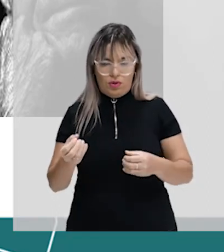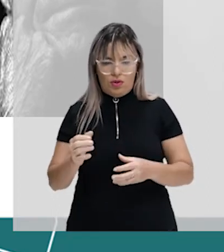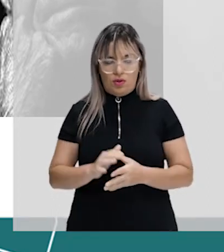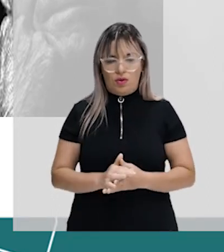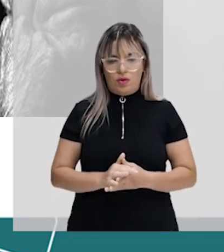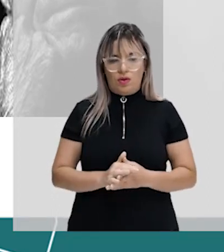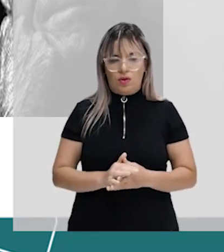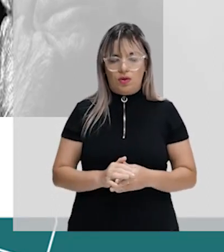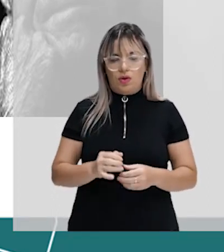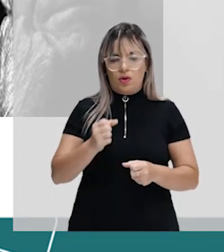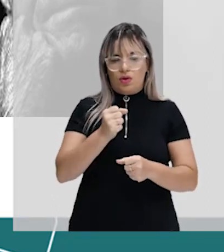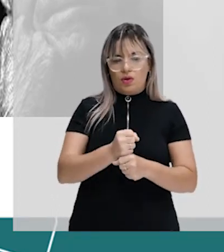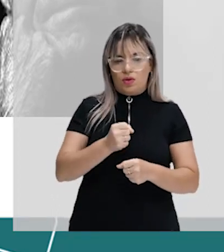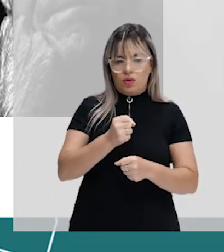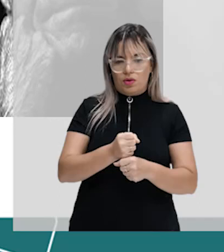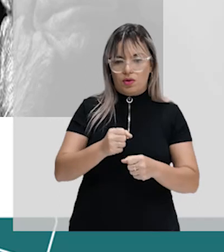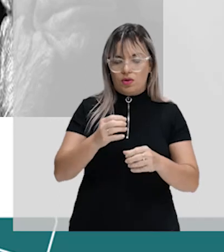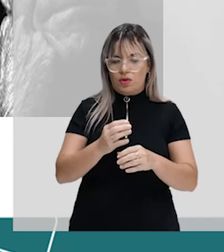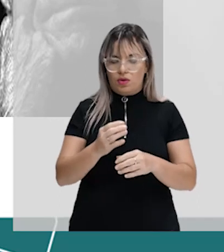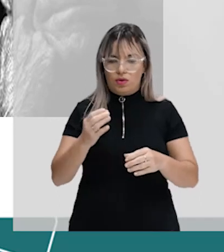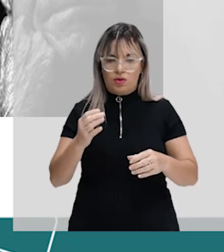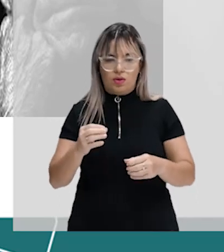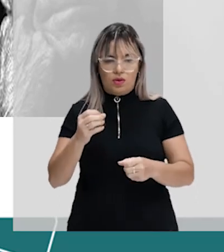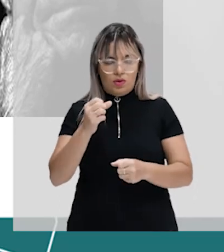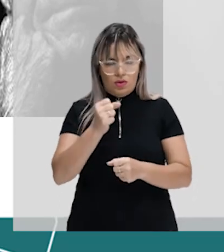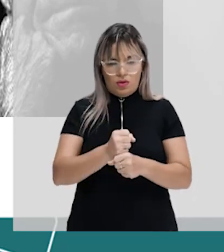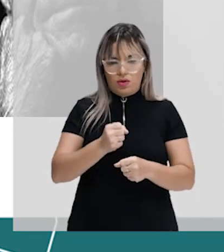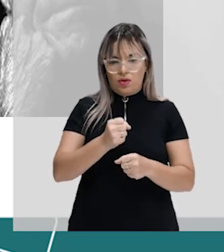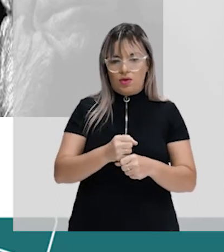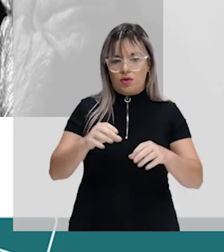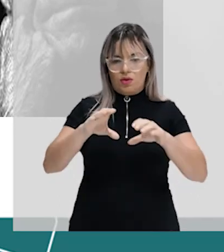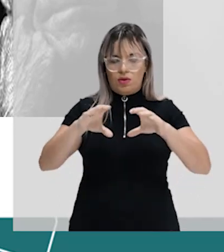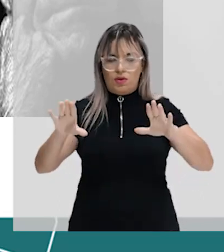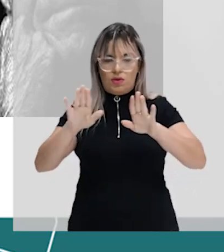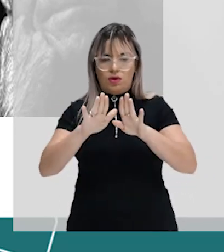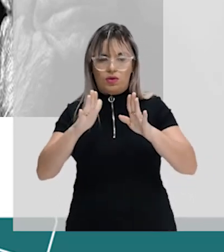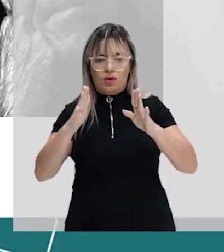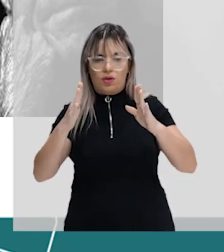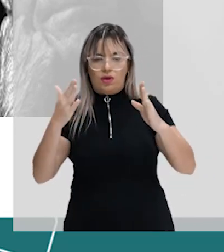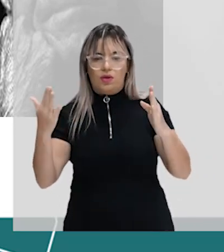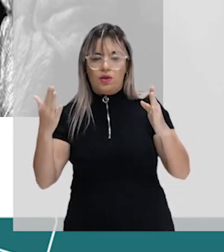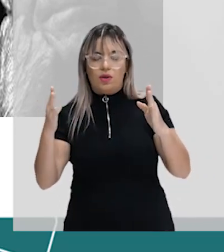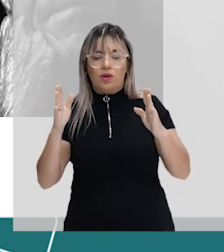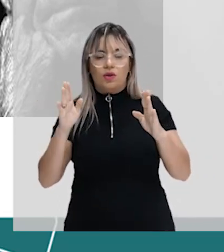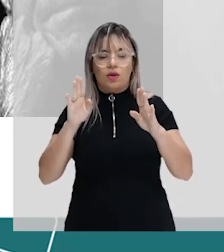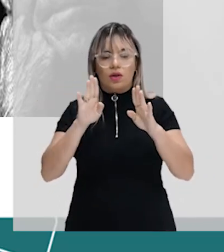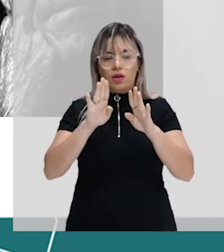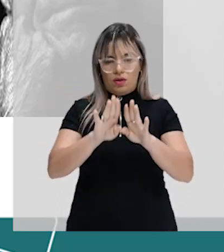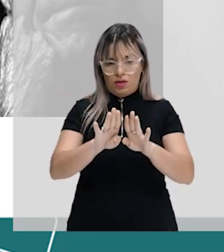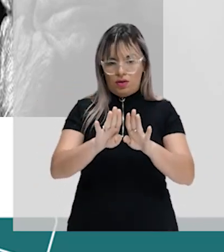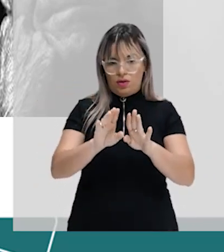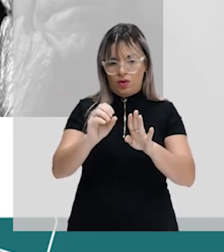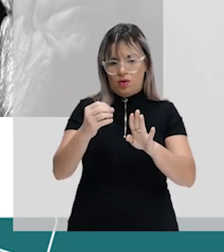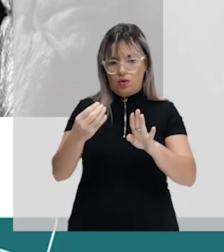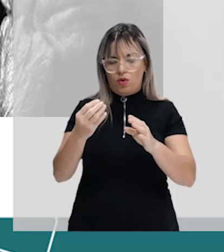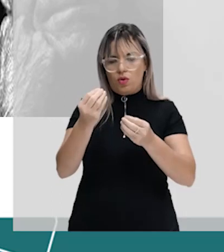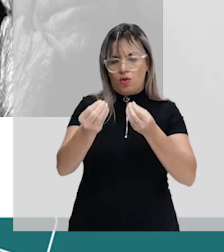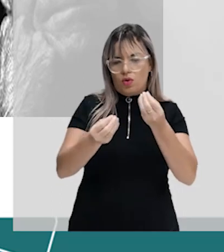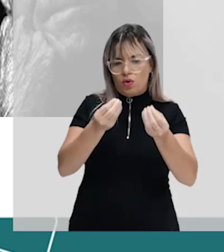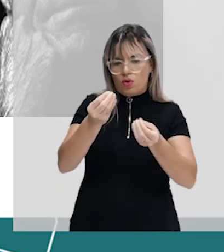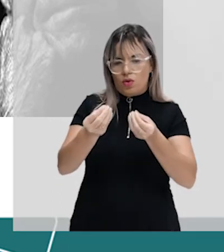construir o aberto. Construir não como ilhar e prender, nem construir como